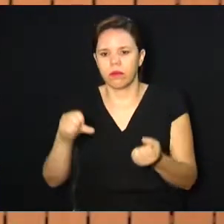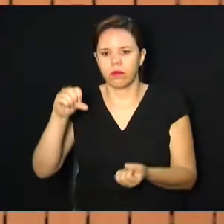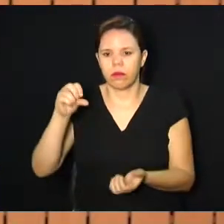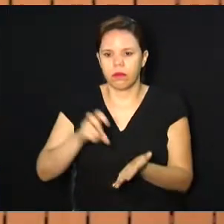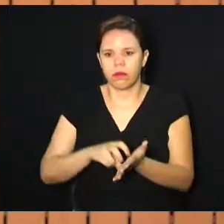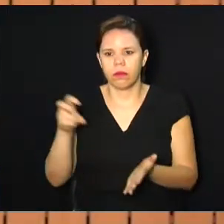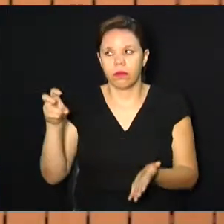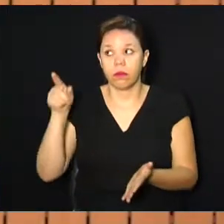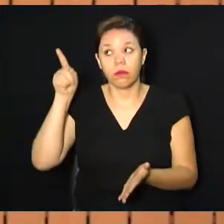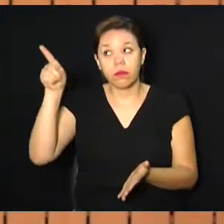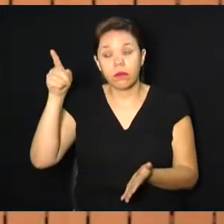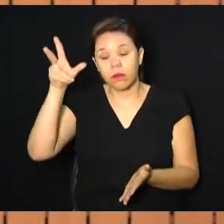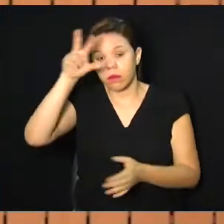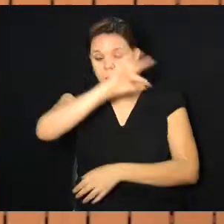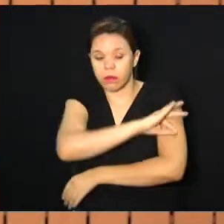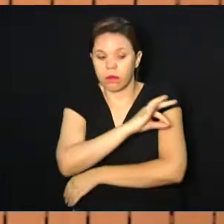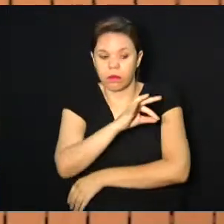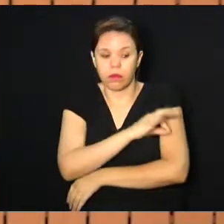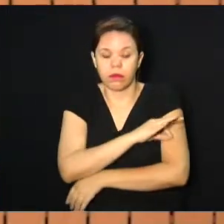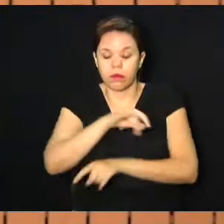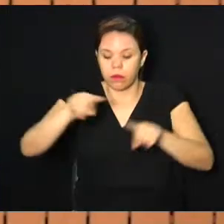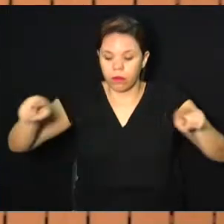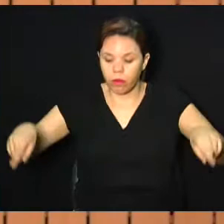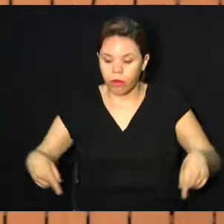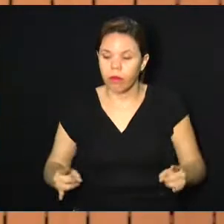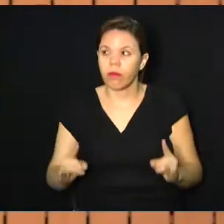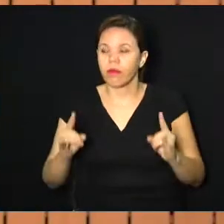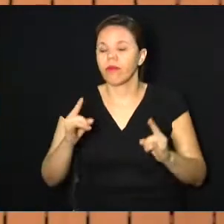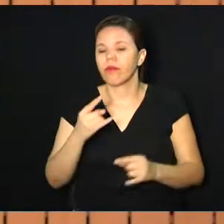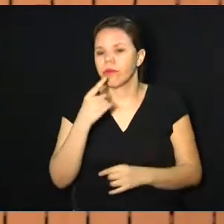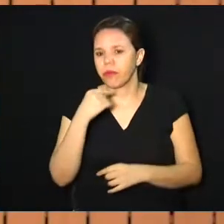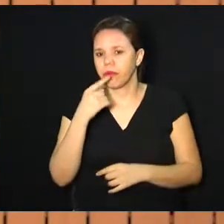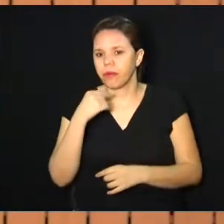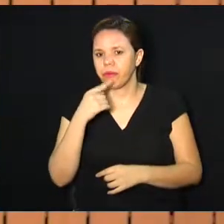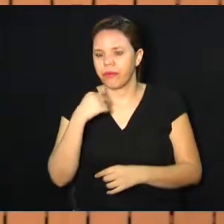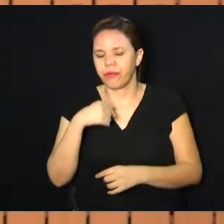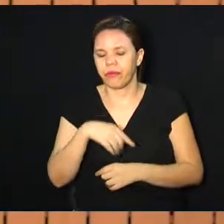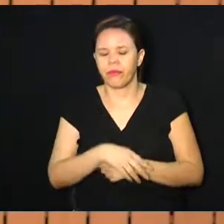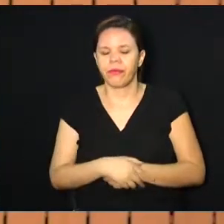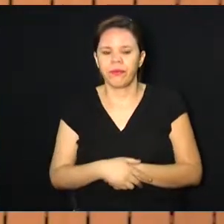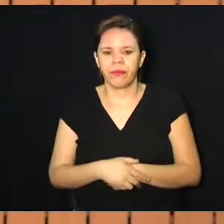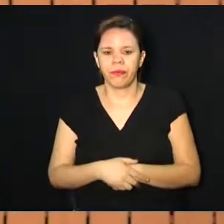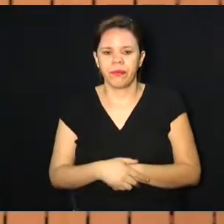Salão Vermelho do Paço Municipal. Até